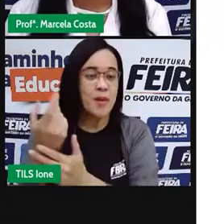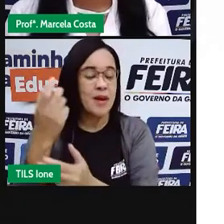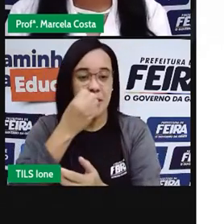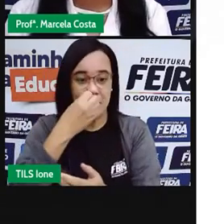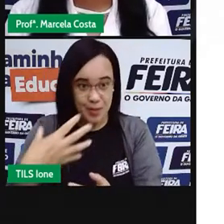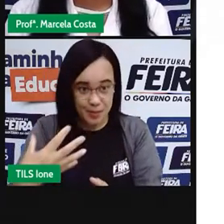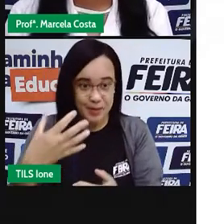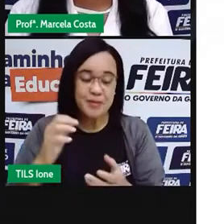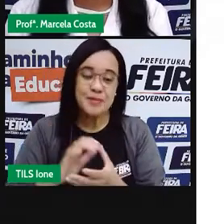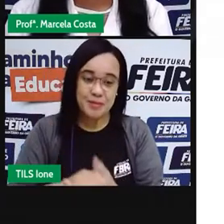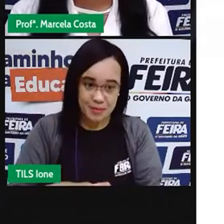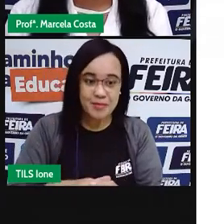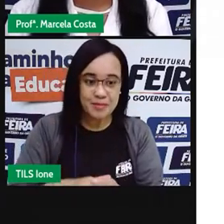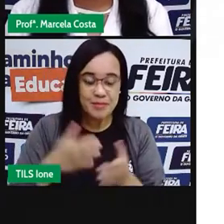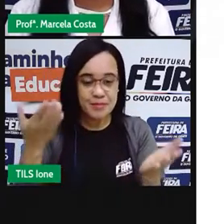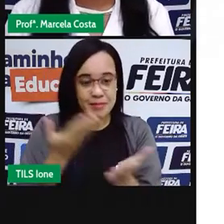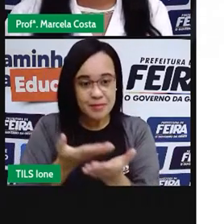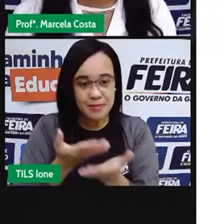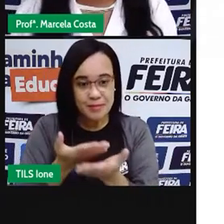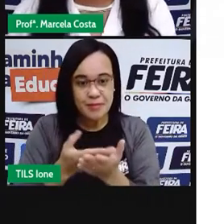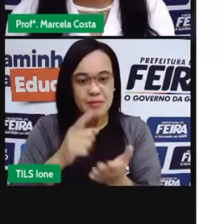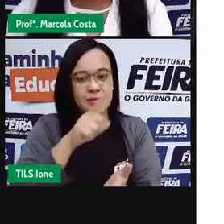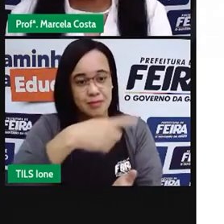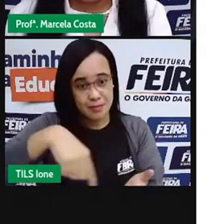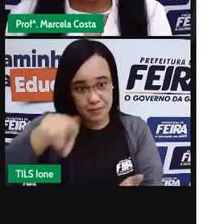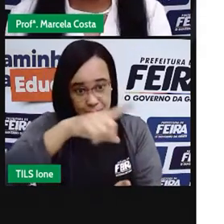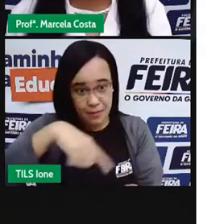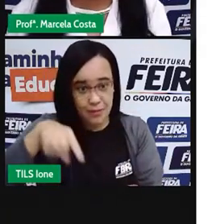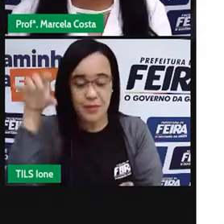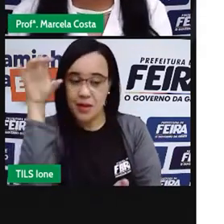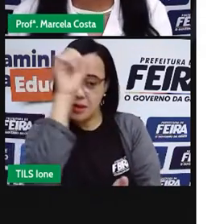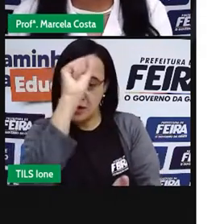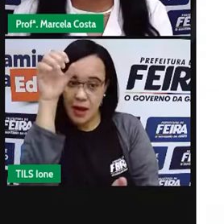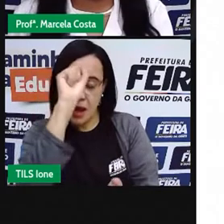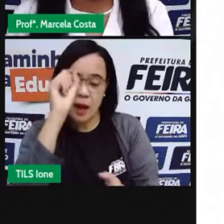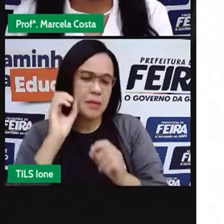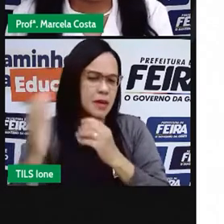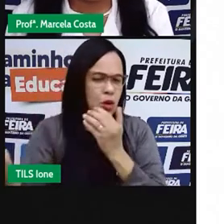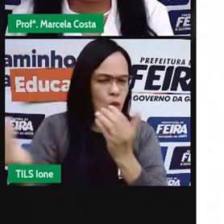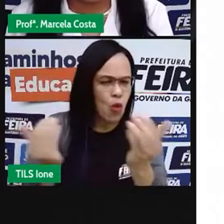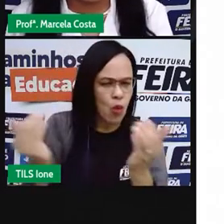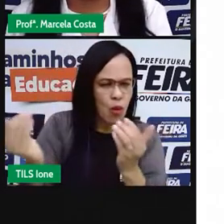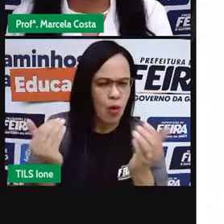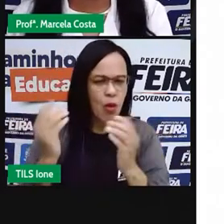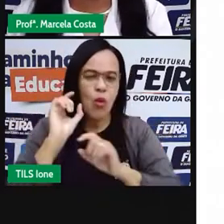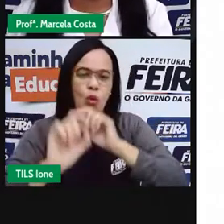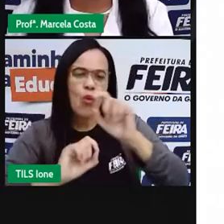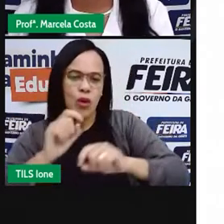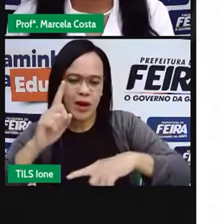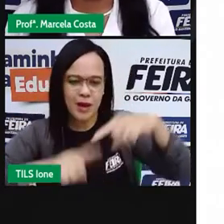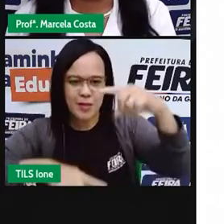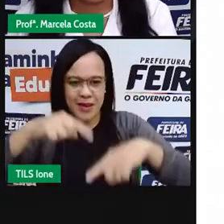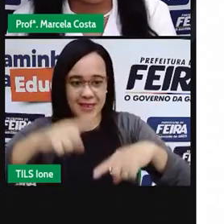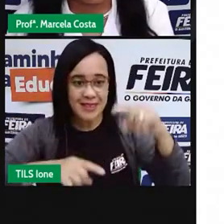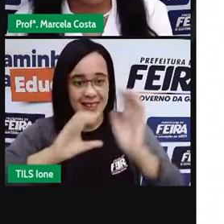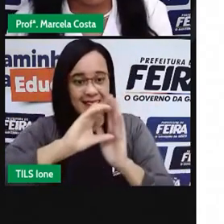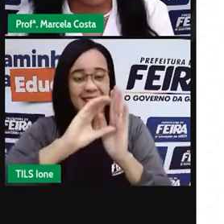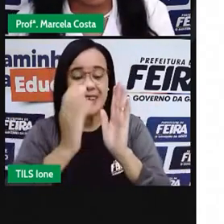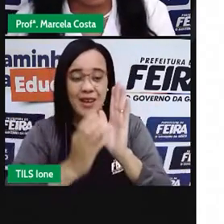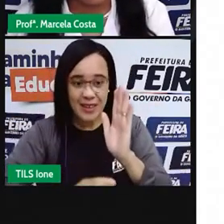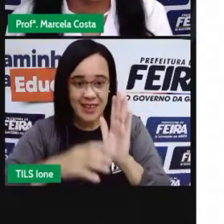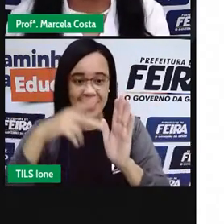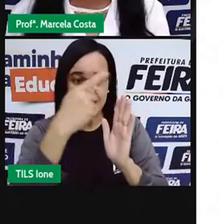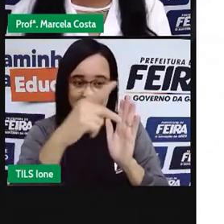aula, vocês vão aprender a comparar características de diferentes materiais com objetos presentes no